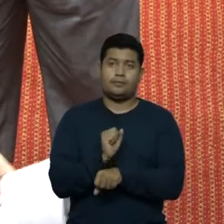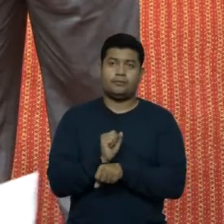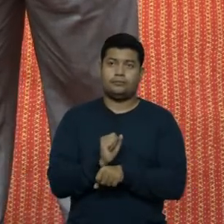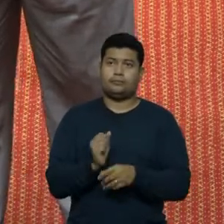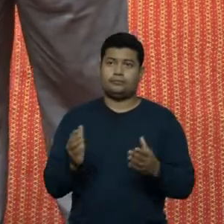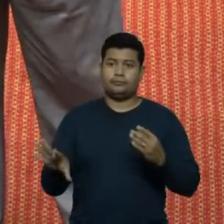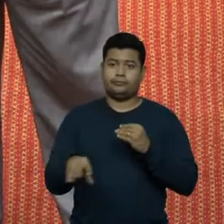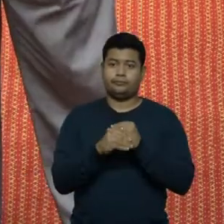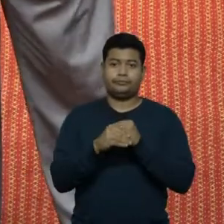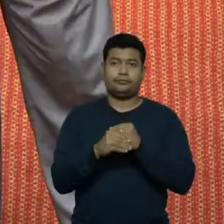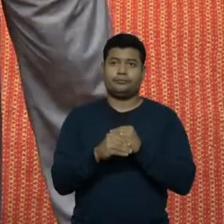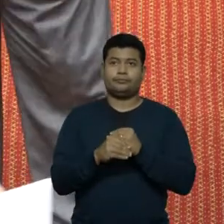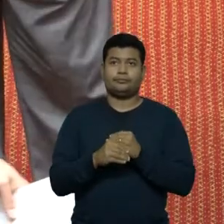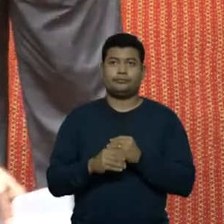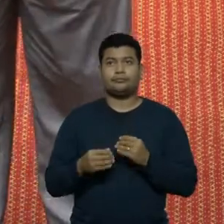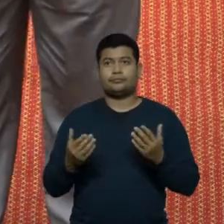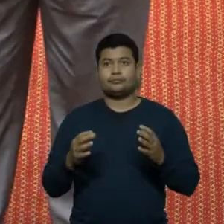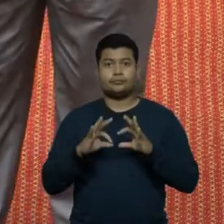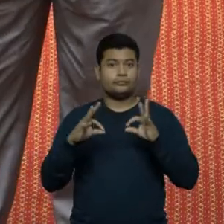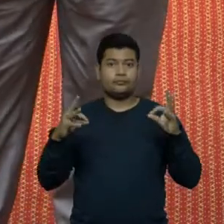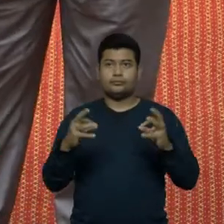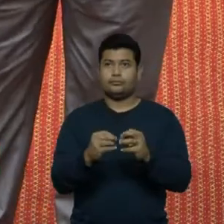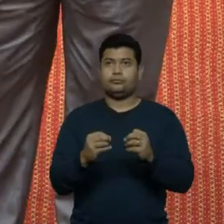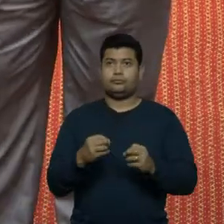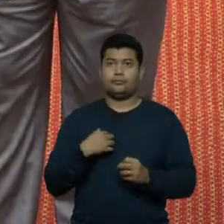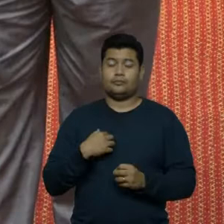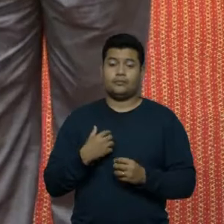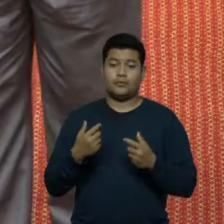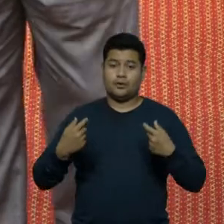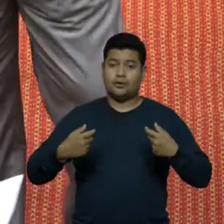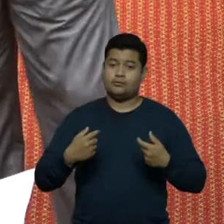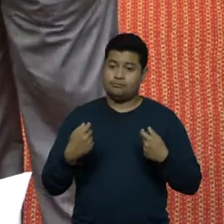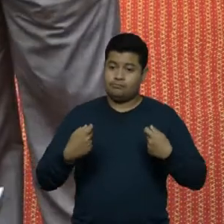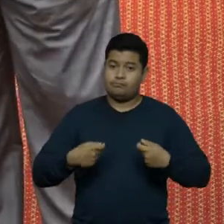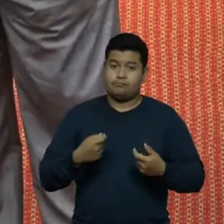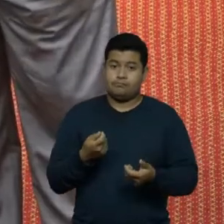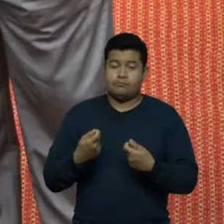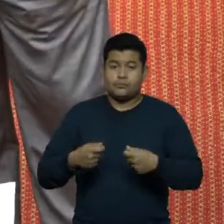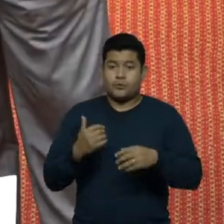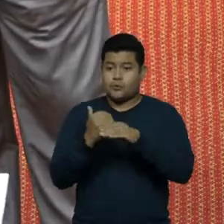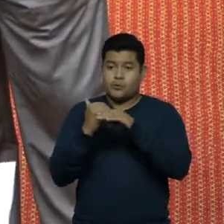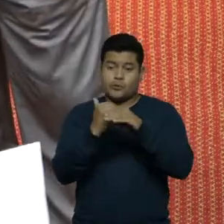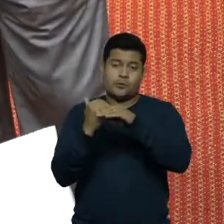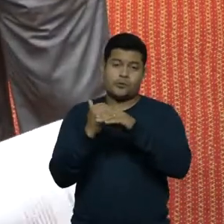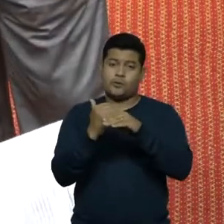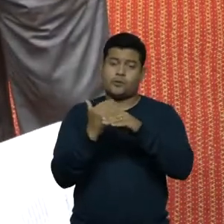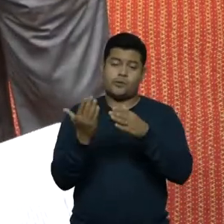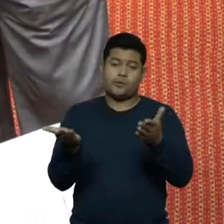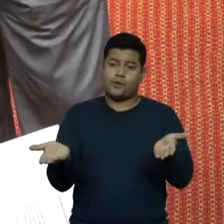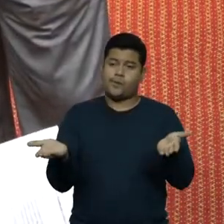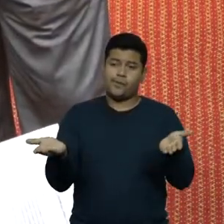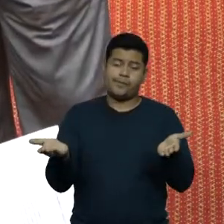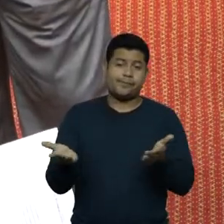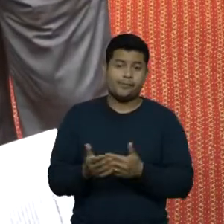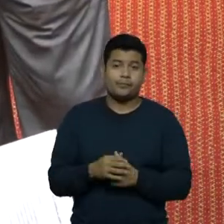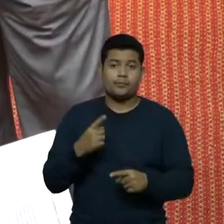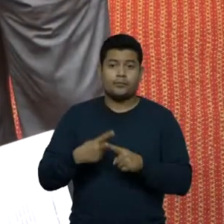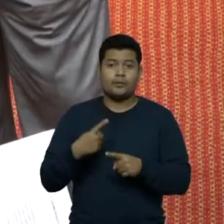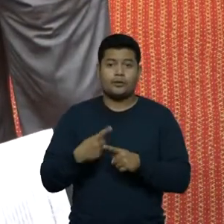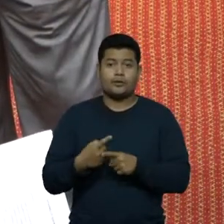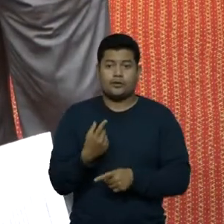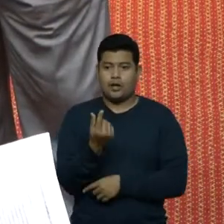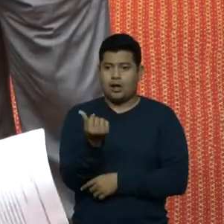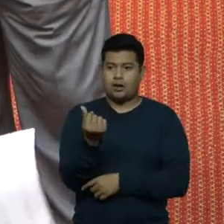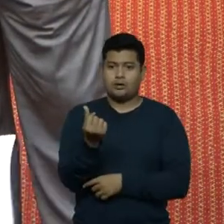Nossa eu acho ela talvez de todas deveria ser a mais consensual aqui na na casa porque o crédito